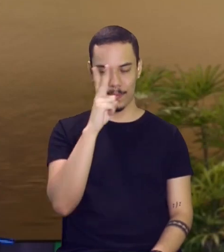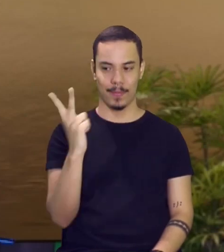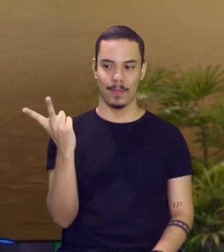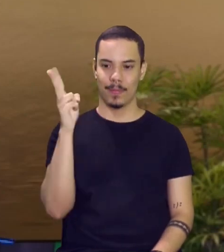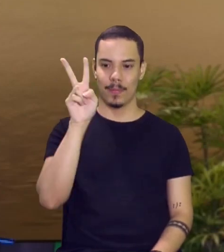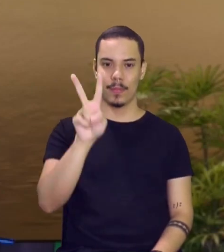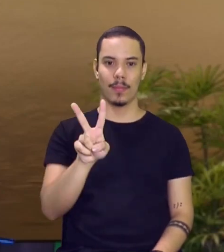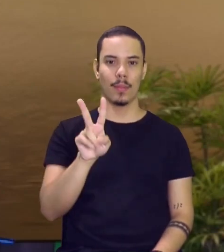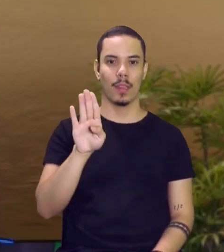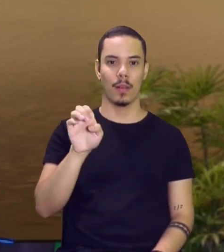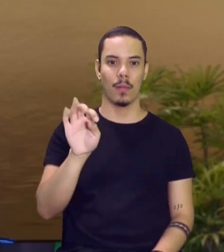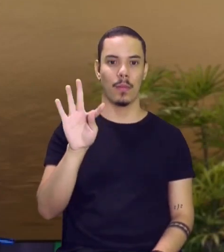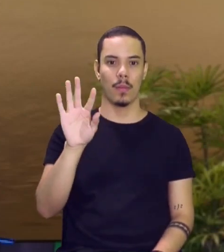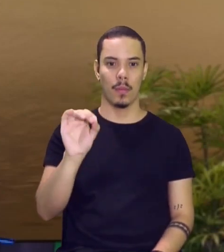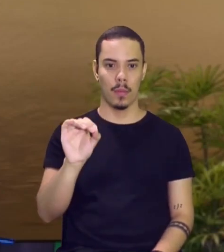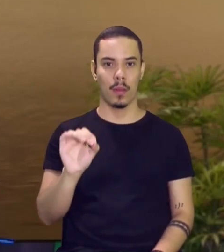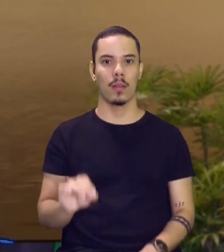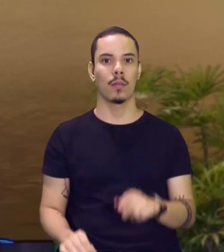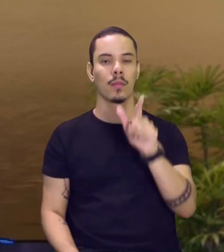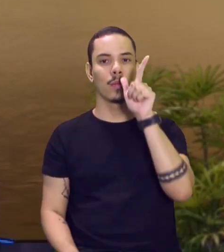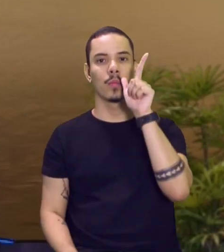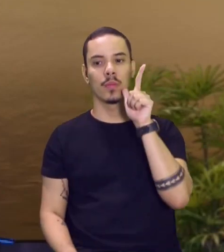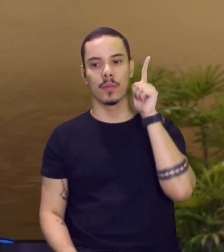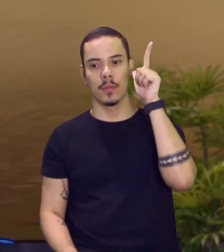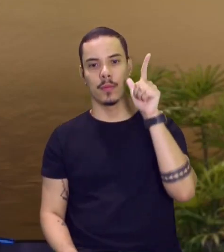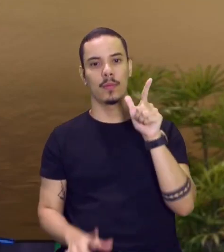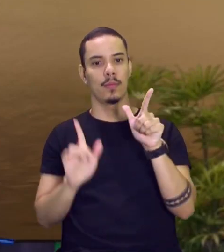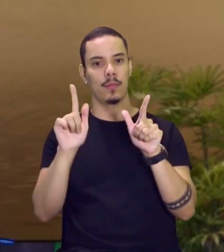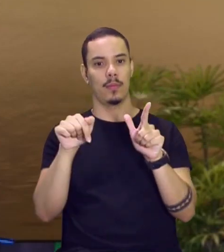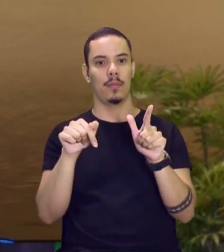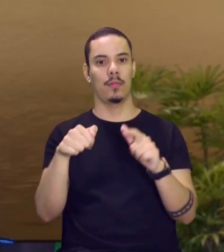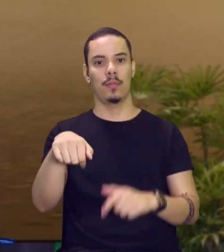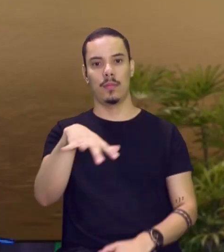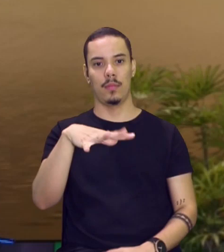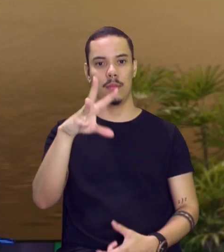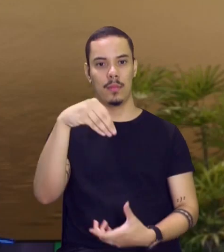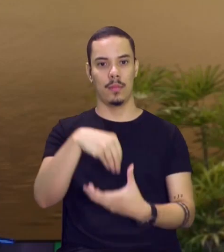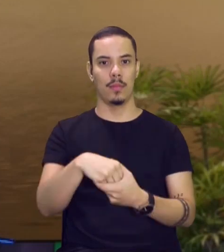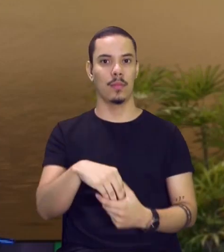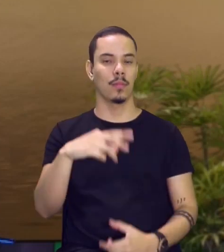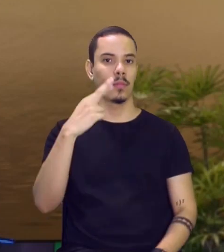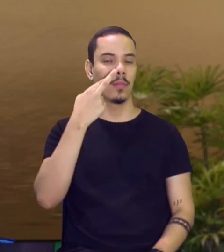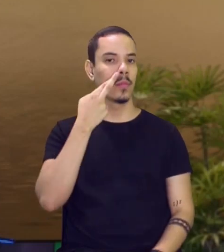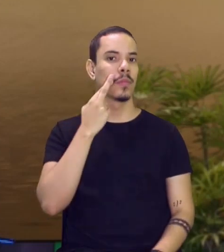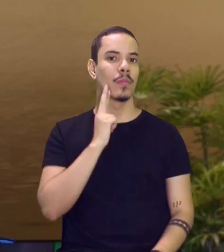queridos, professor Beto e o querido Loures Mar, que é expert em Rondon,